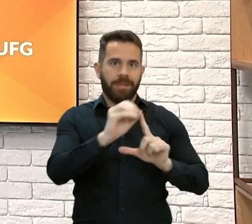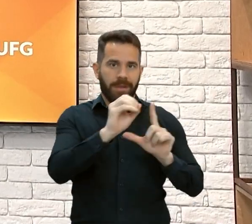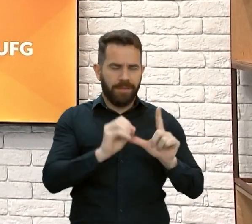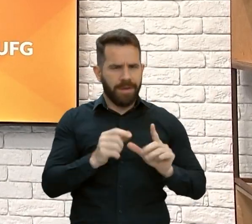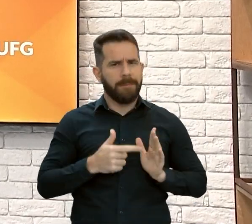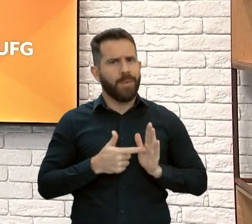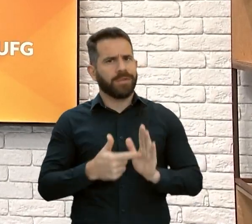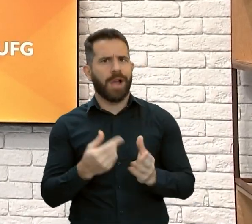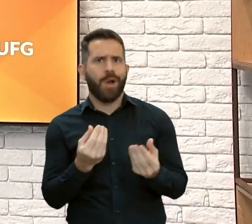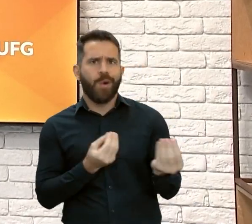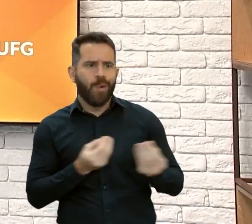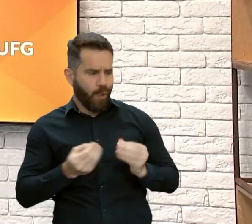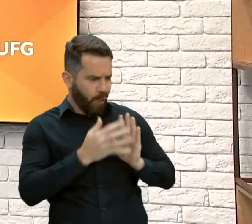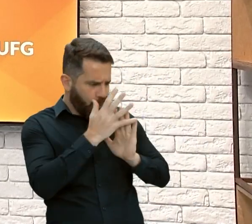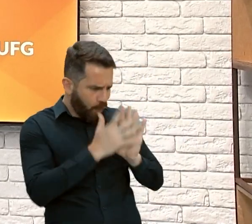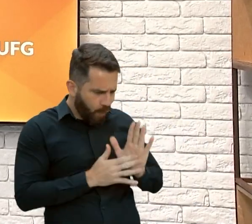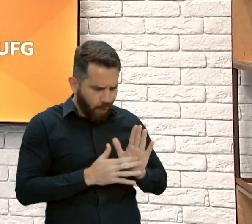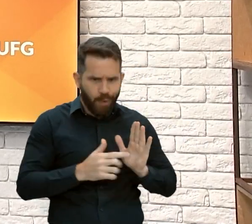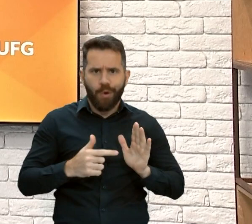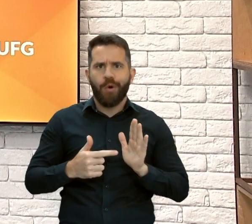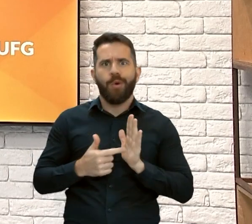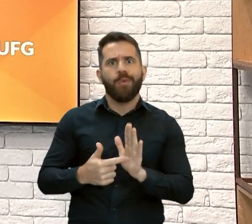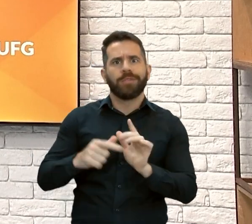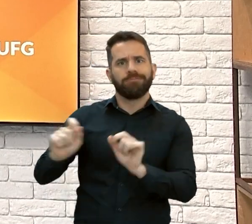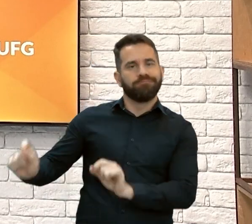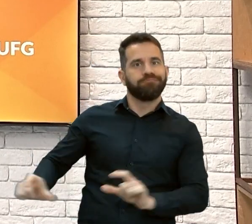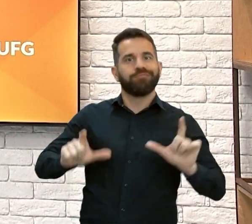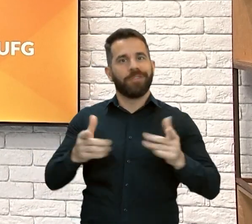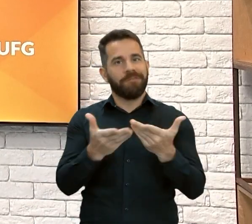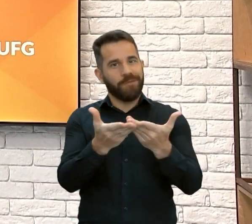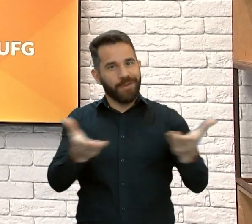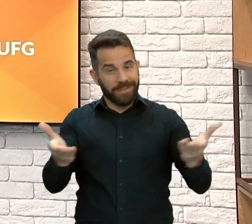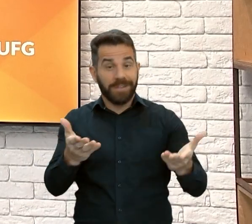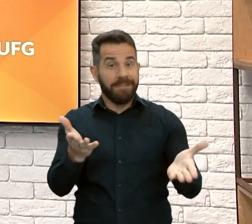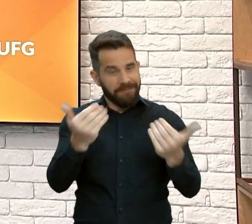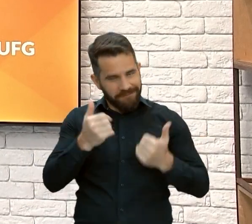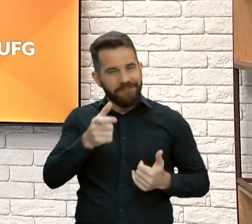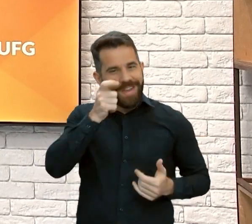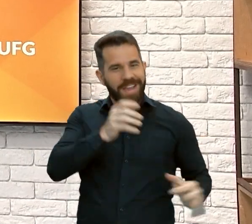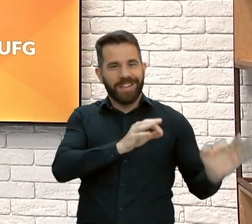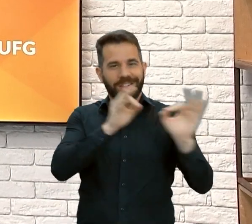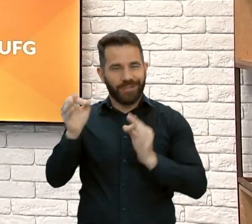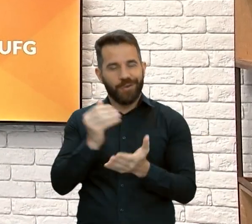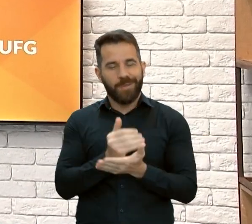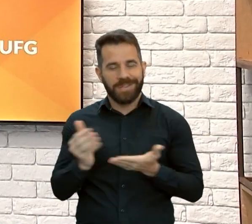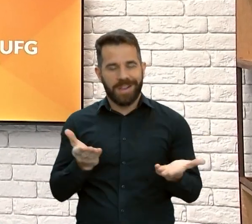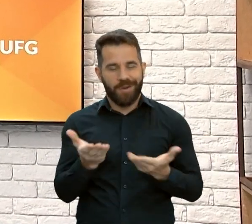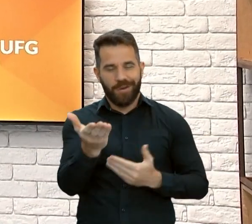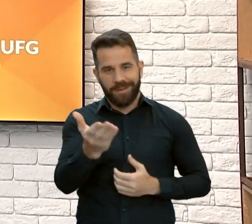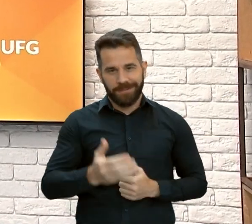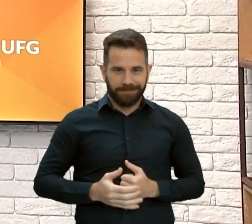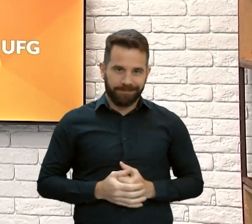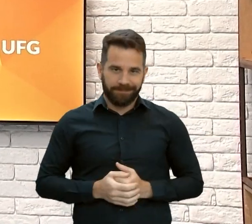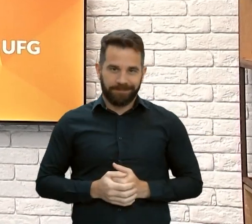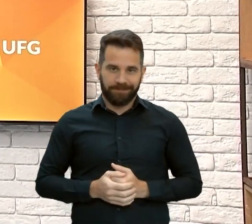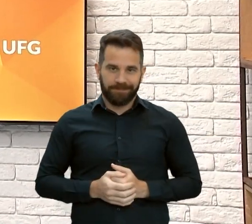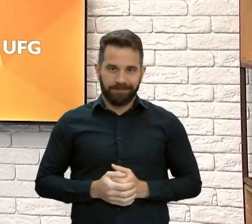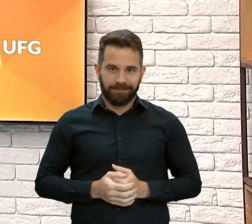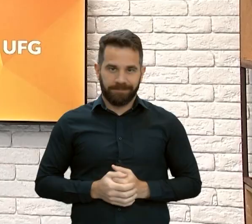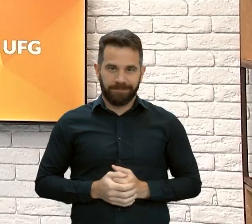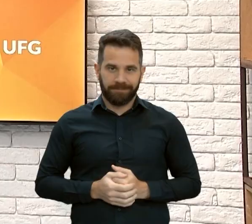como tudo é pensado para chegar até aí na sua casa. Vem com a gente, o Mundo UFG já está no ar.